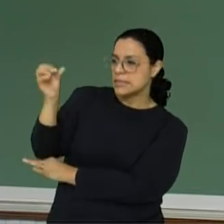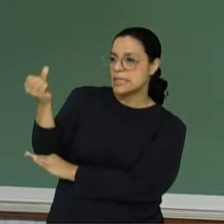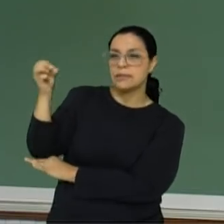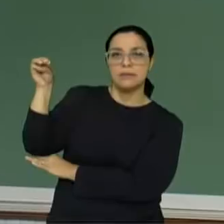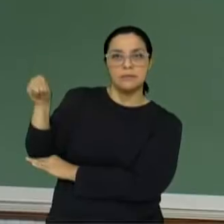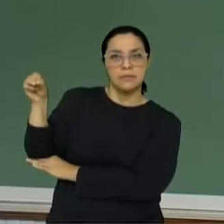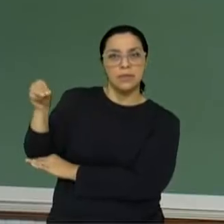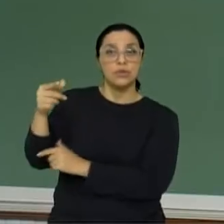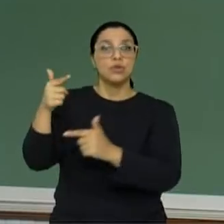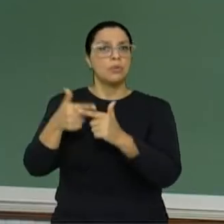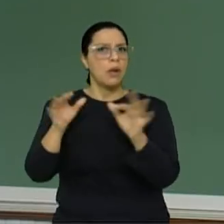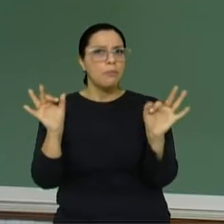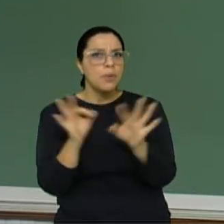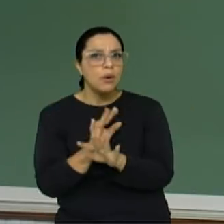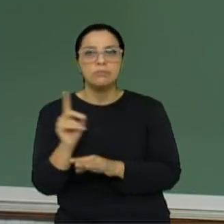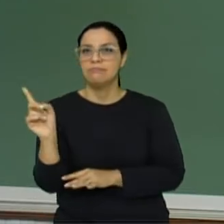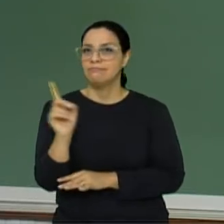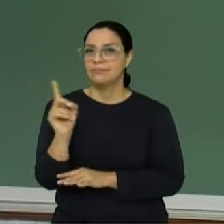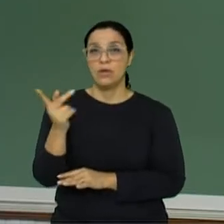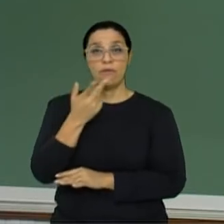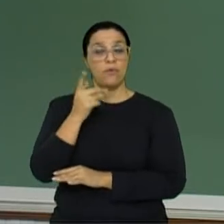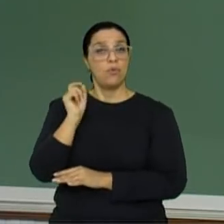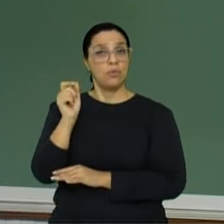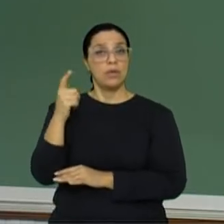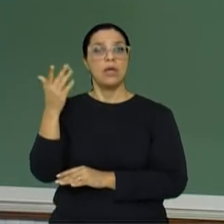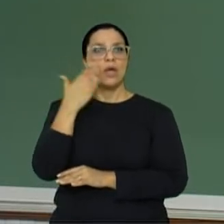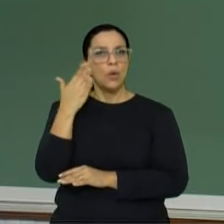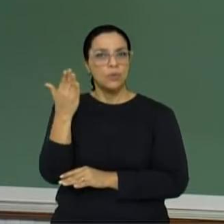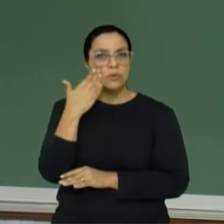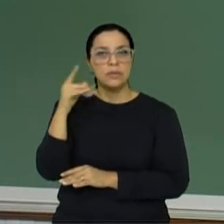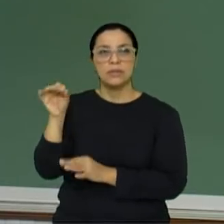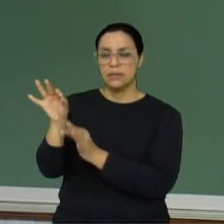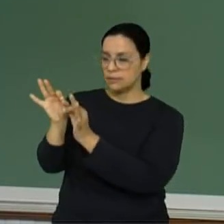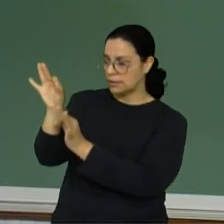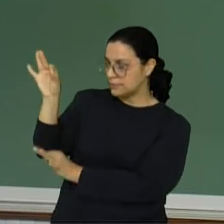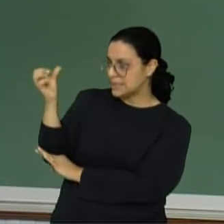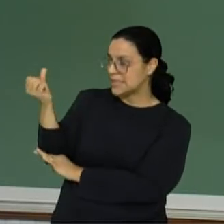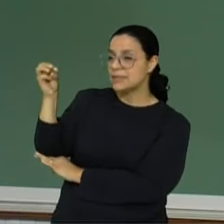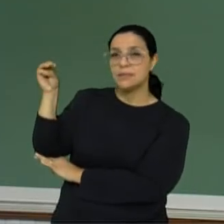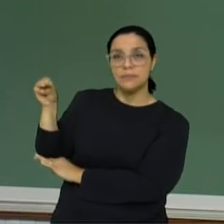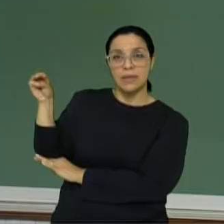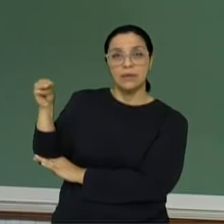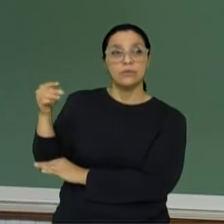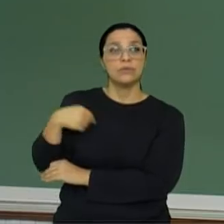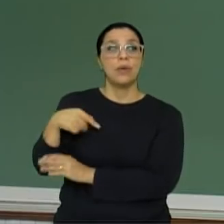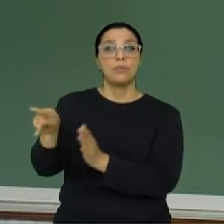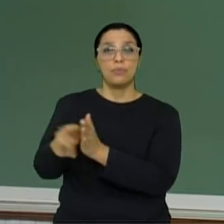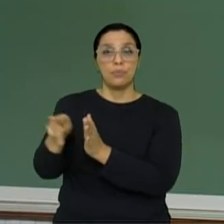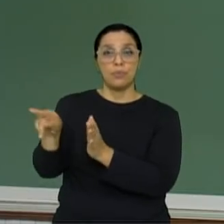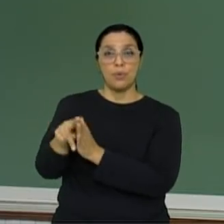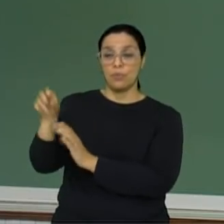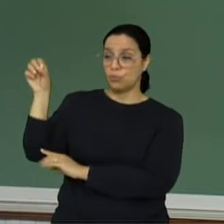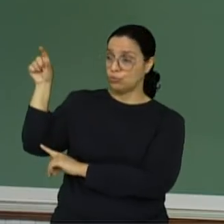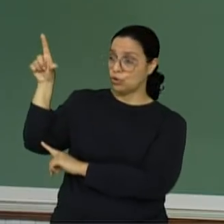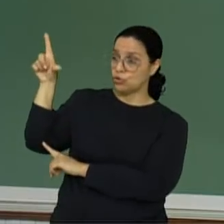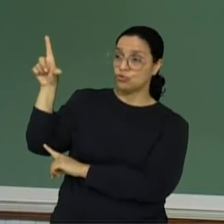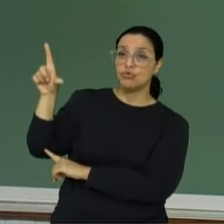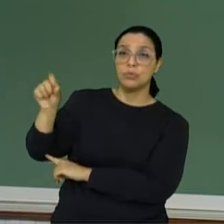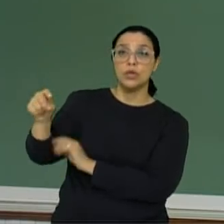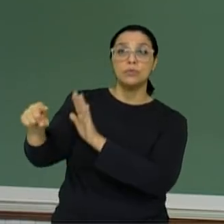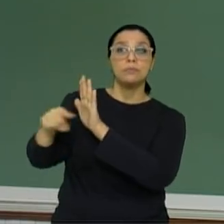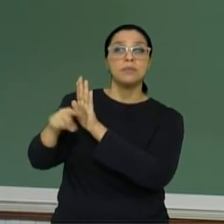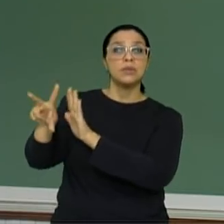Só que o problema não acaba aí. Por quê? Porque ele diz o seguinte: olha, eu sei agora que aqui são 6 metros. Só que a sombra desse poste, ele diminui